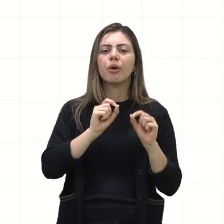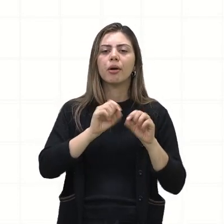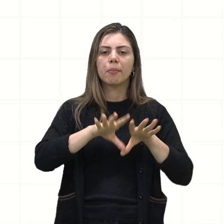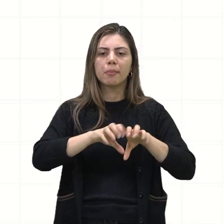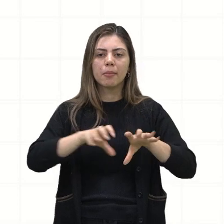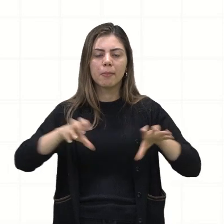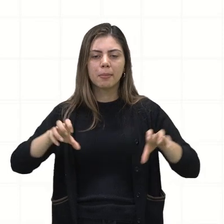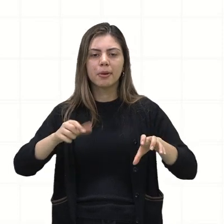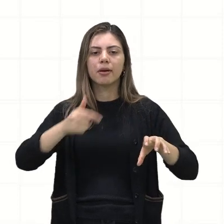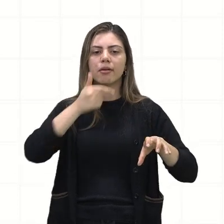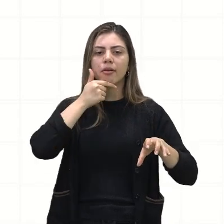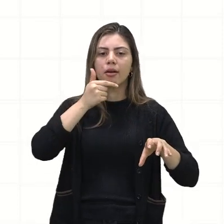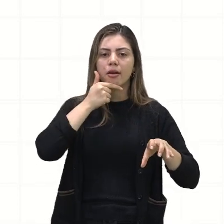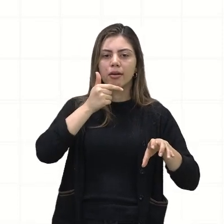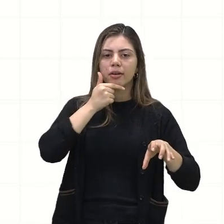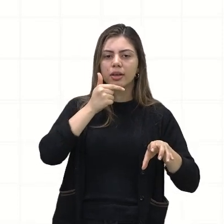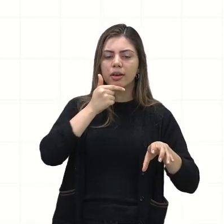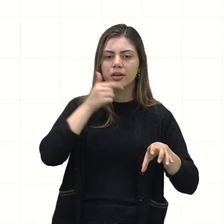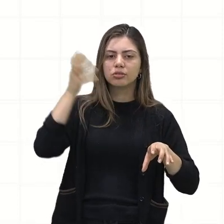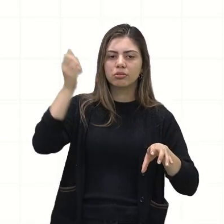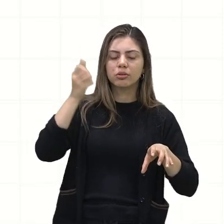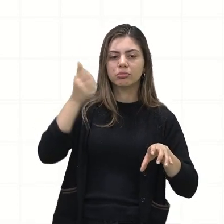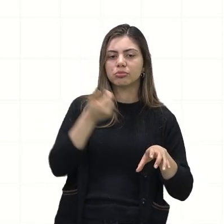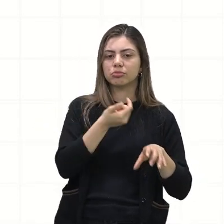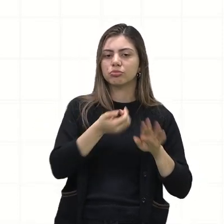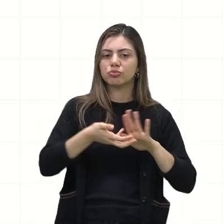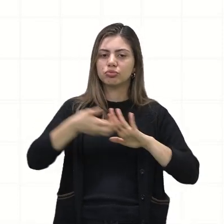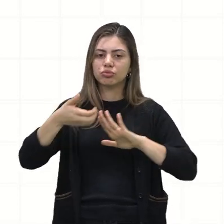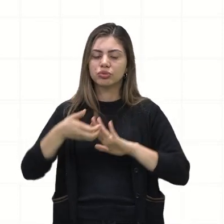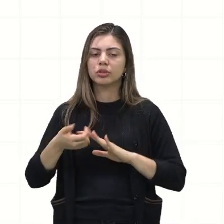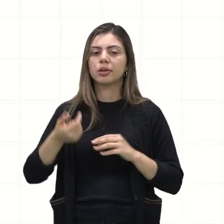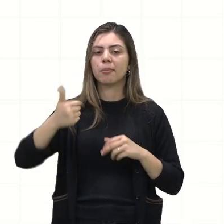e portuguesa, 3 opções.